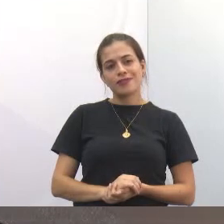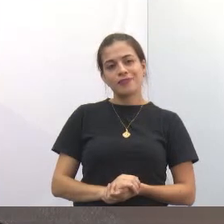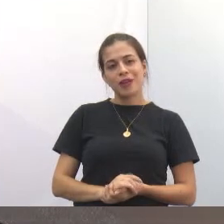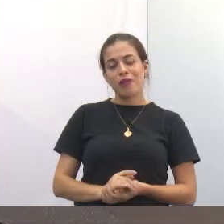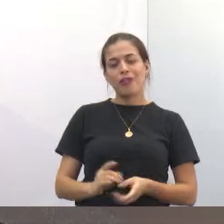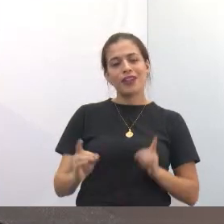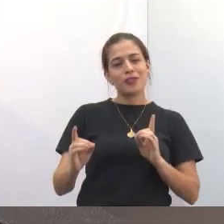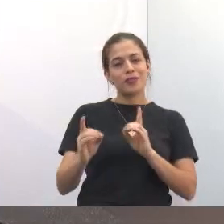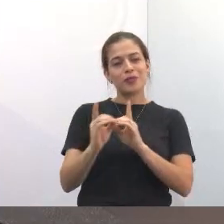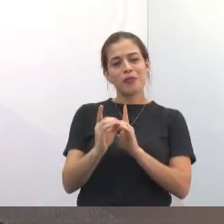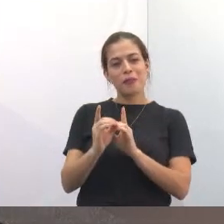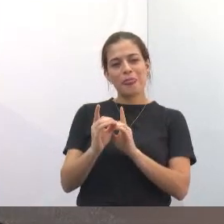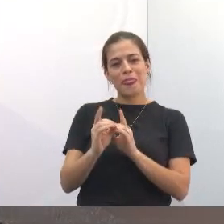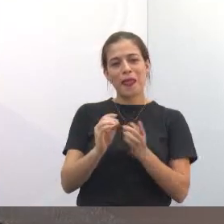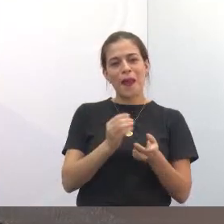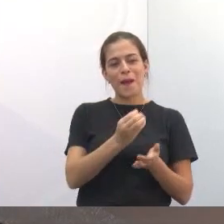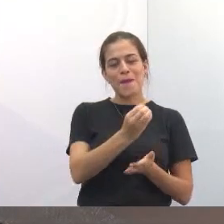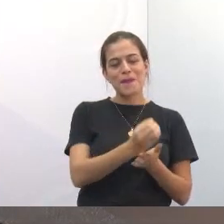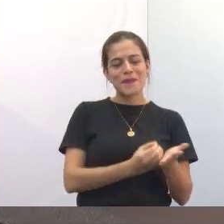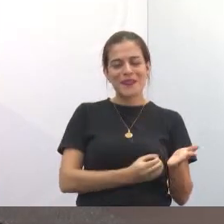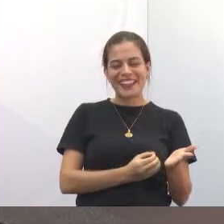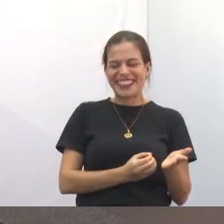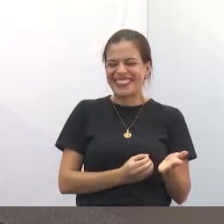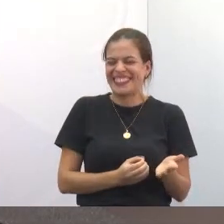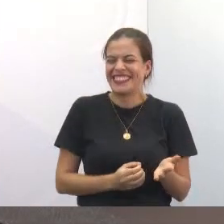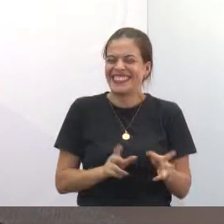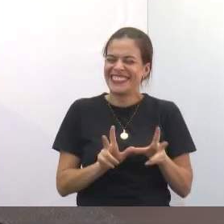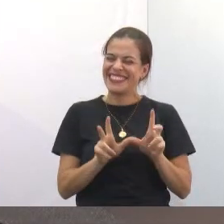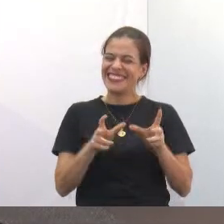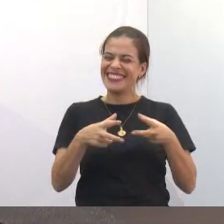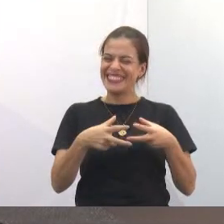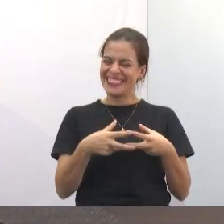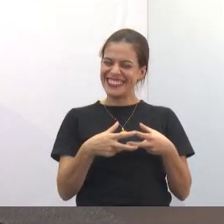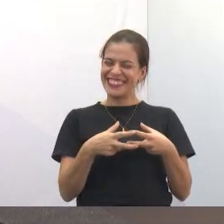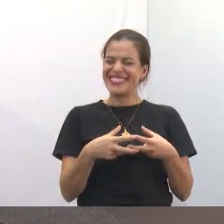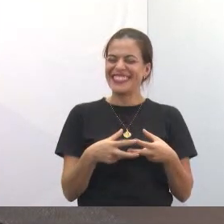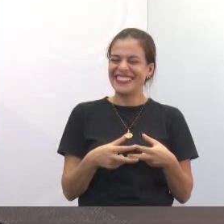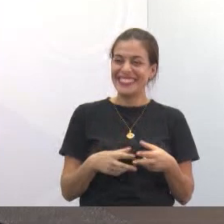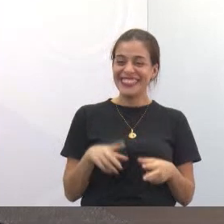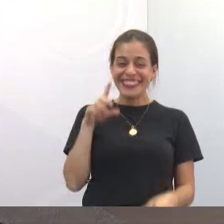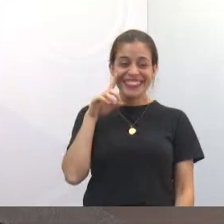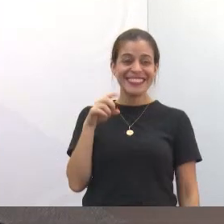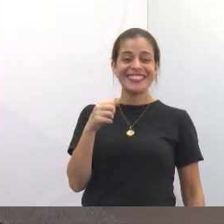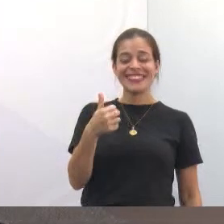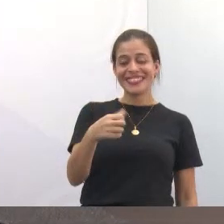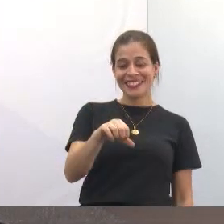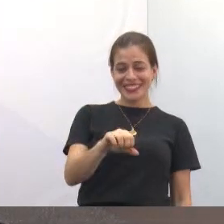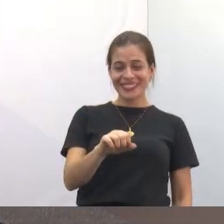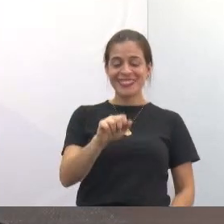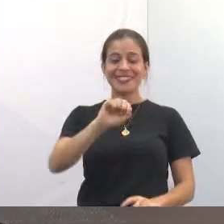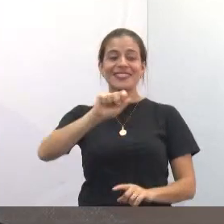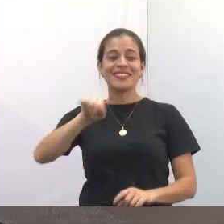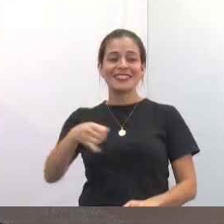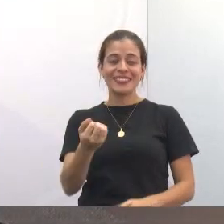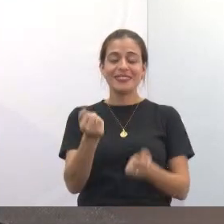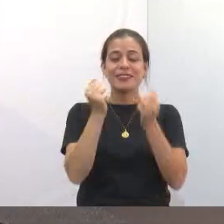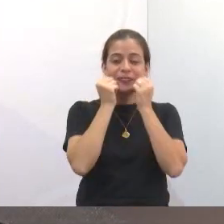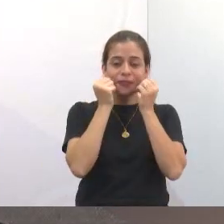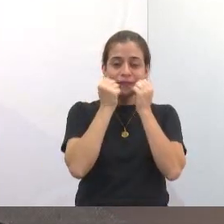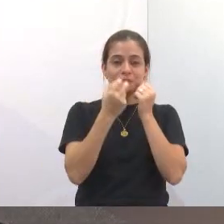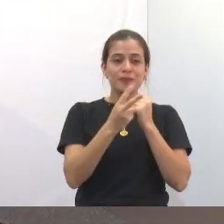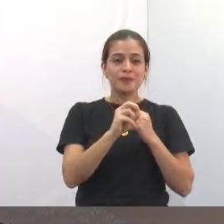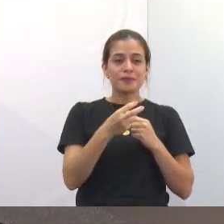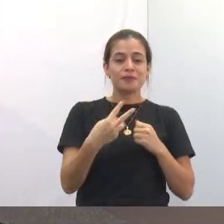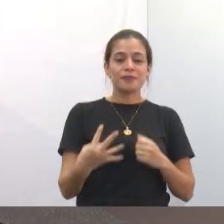ofício 270 dessa Casa Legislativa, adotada em 19 de junho de 2024, recebido nesta Prefeitura no dia 21 de junho